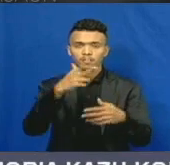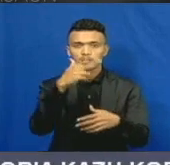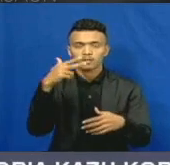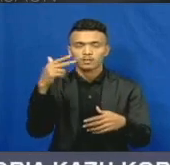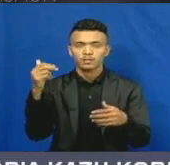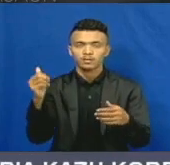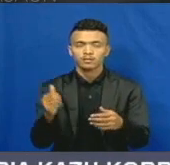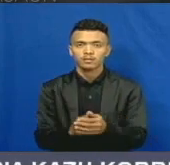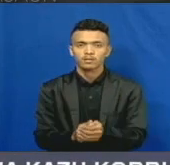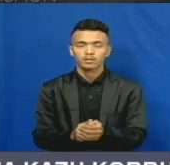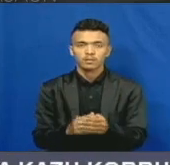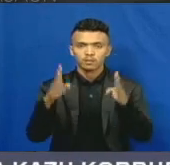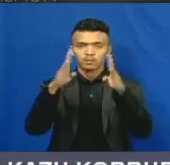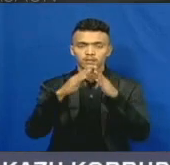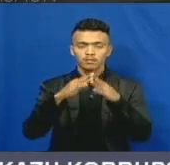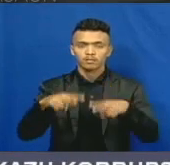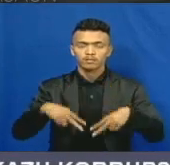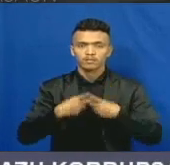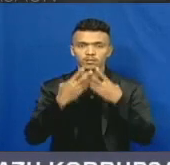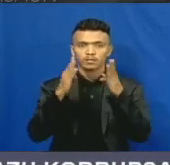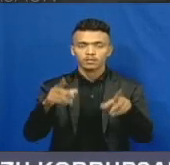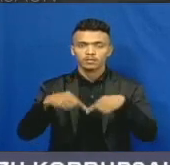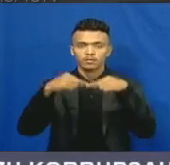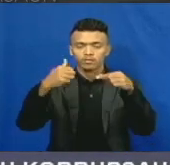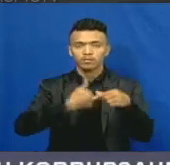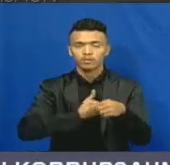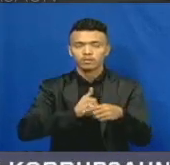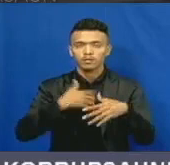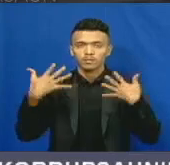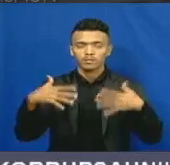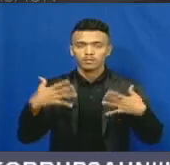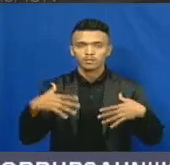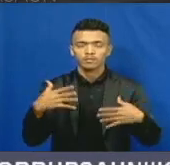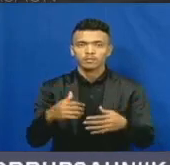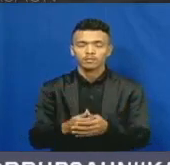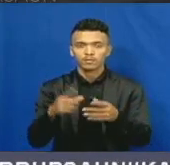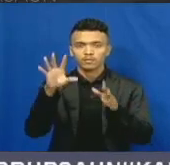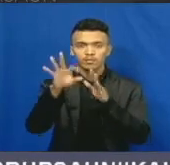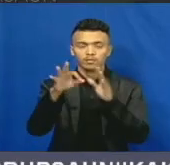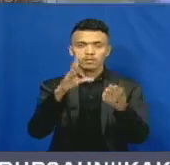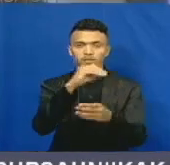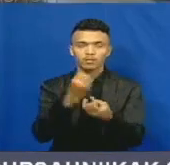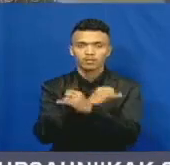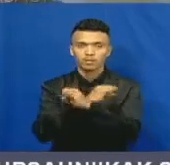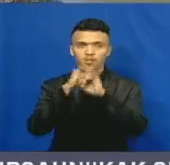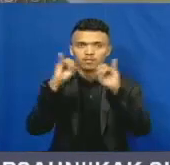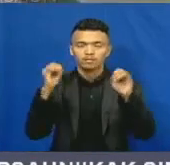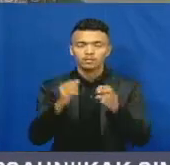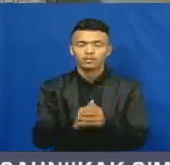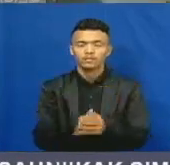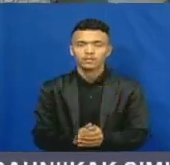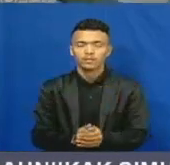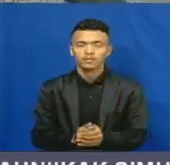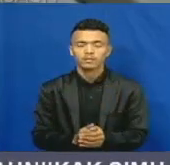lakuna sira vila larang. Sadozu sacrifica amba luta libertação nacional ukun rasigang. Sadozu Eduardo da